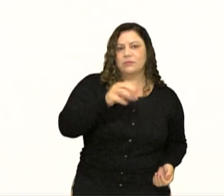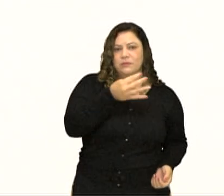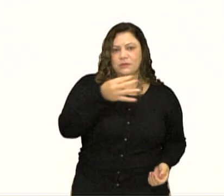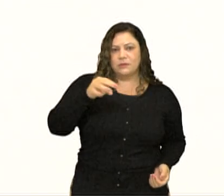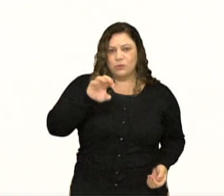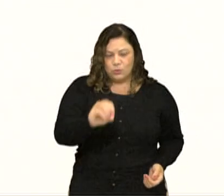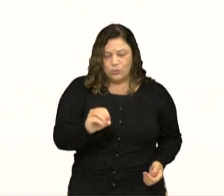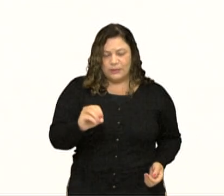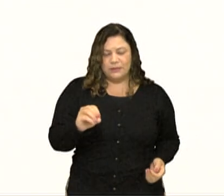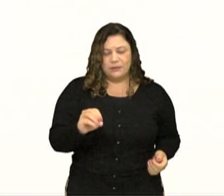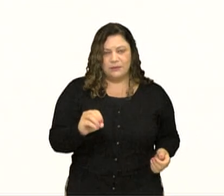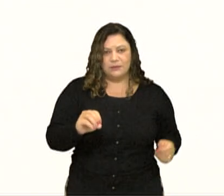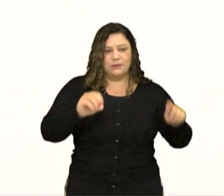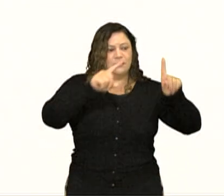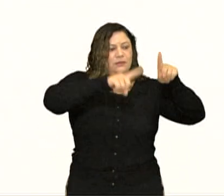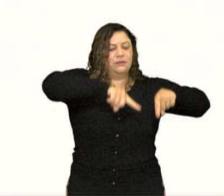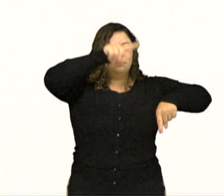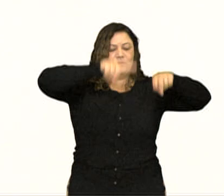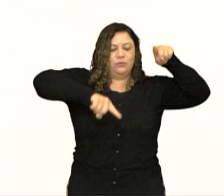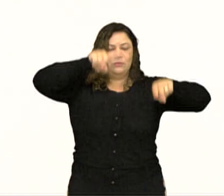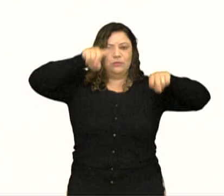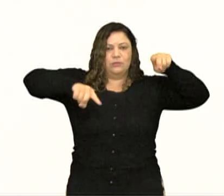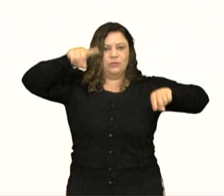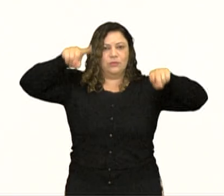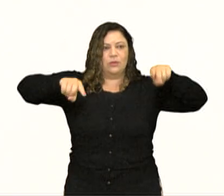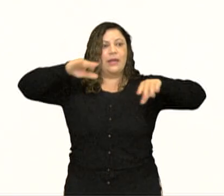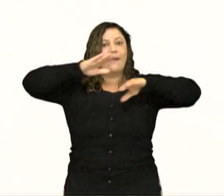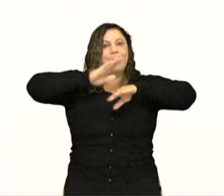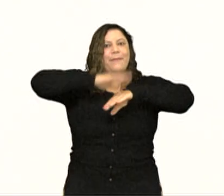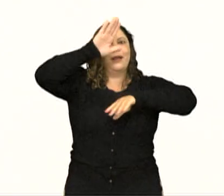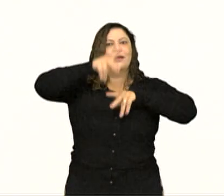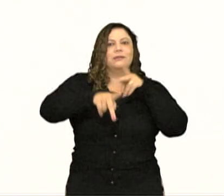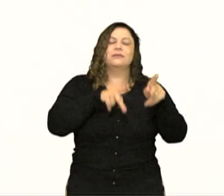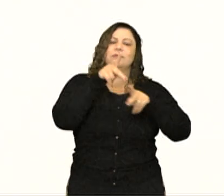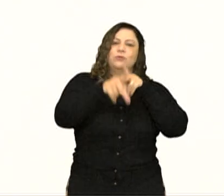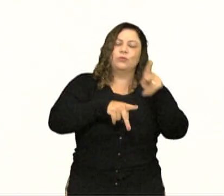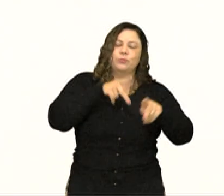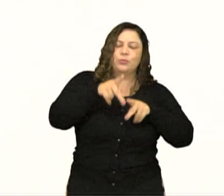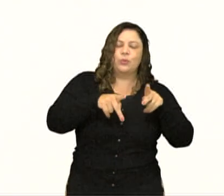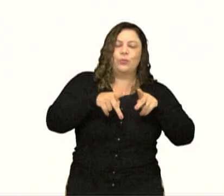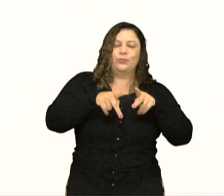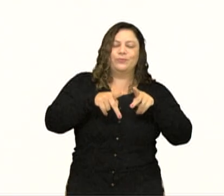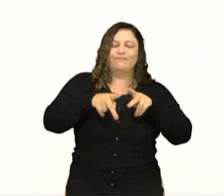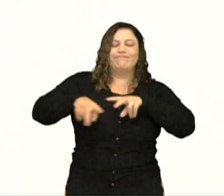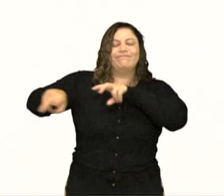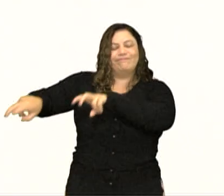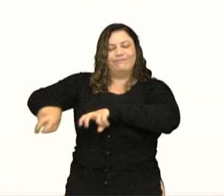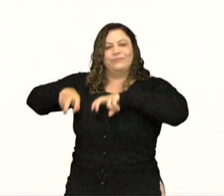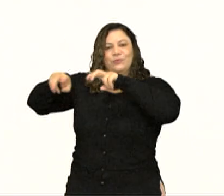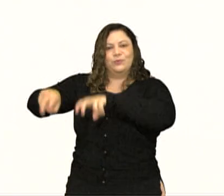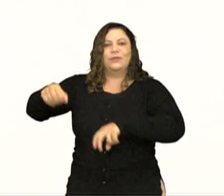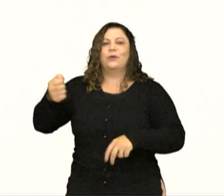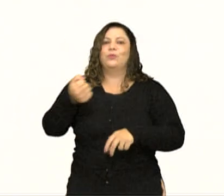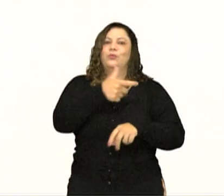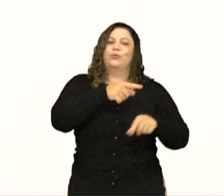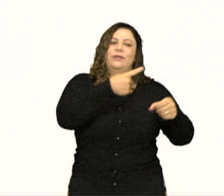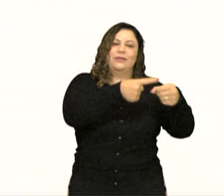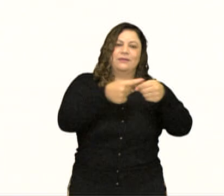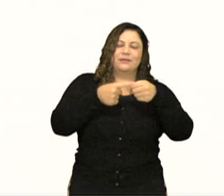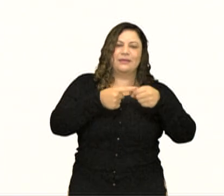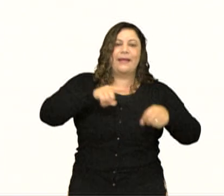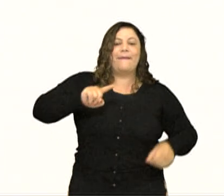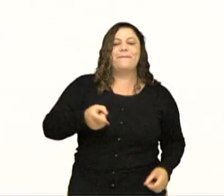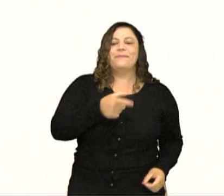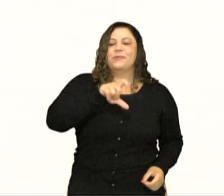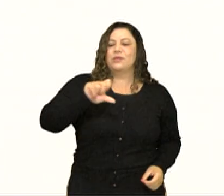nosso gráfico aqui, a gente vai ter mais população rural do que urbana, né?